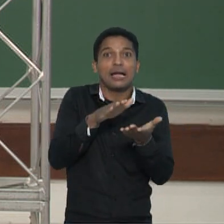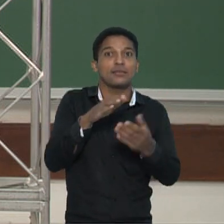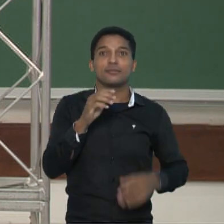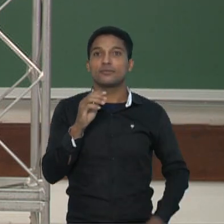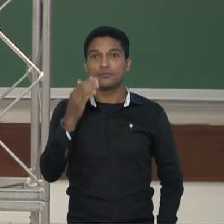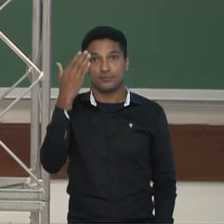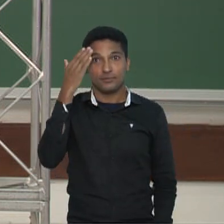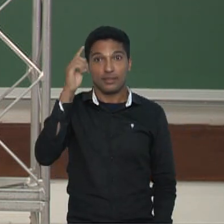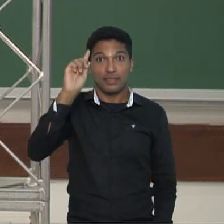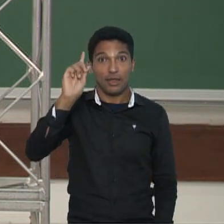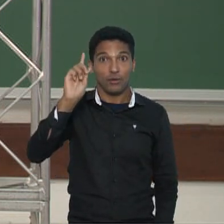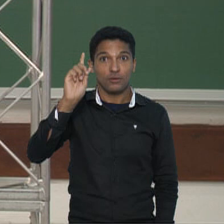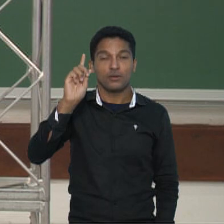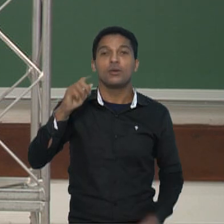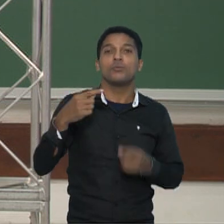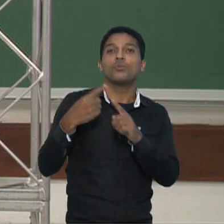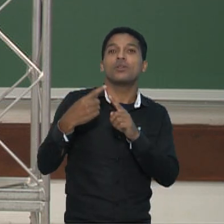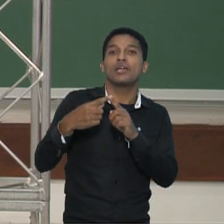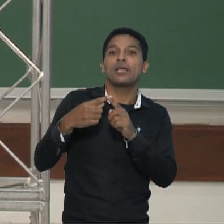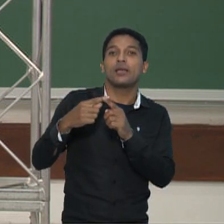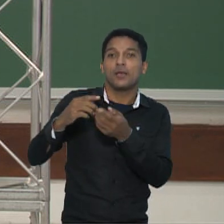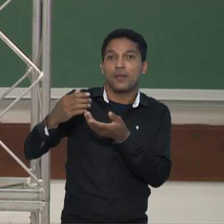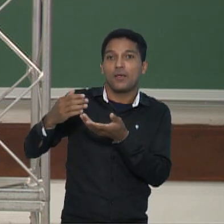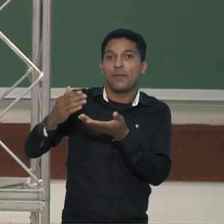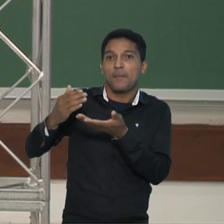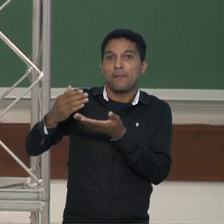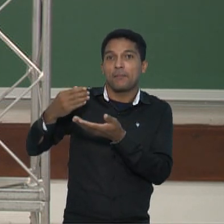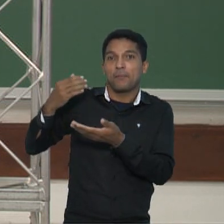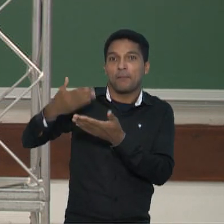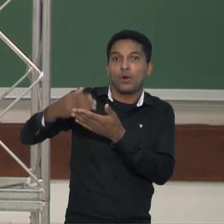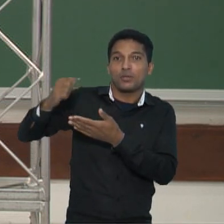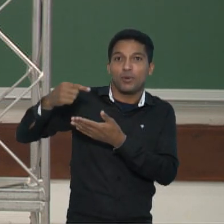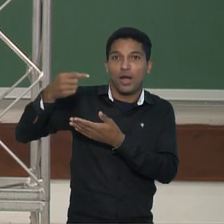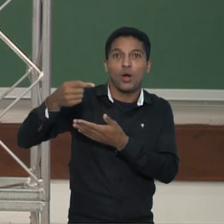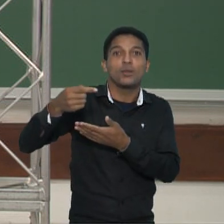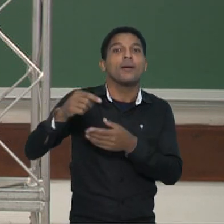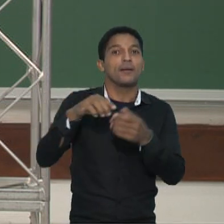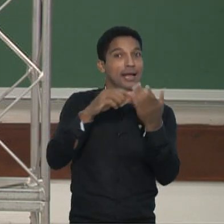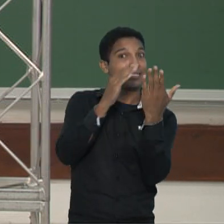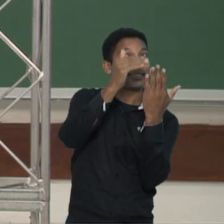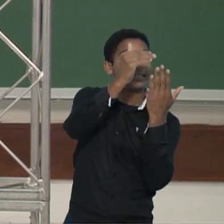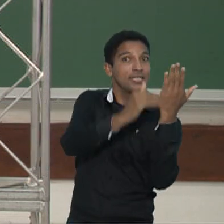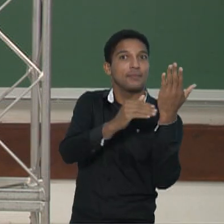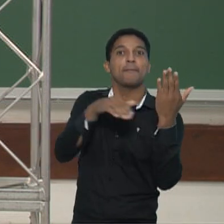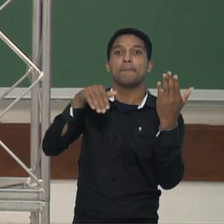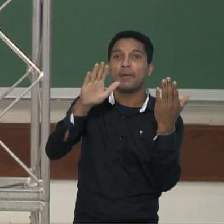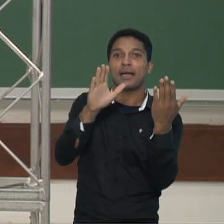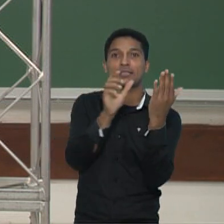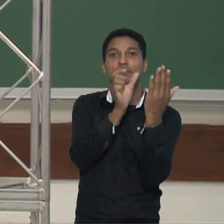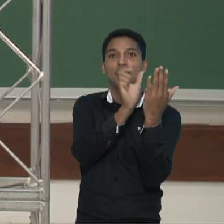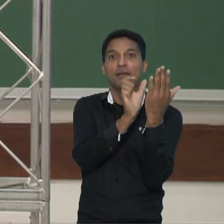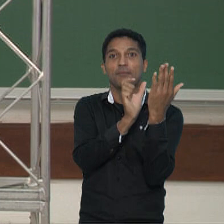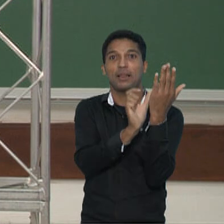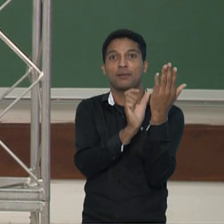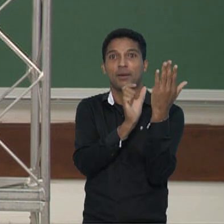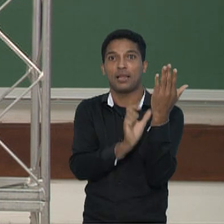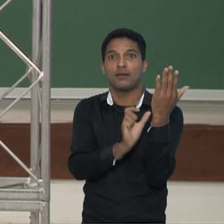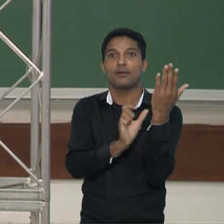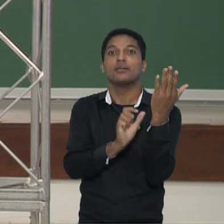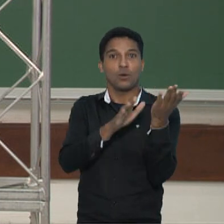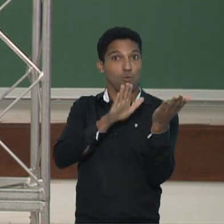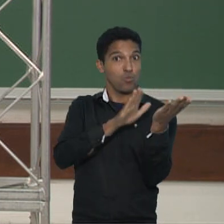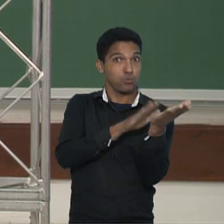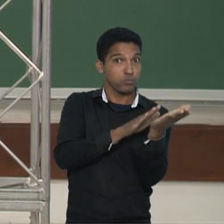aulas nós vamos sempre acrescentar uma ou outra palavrinha aí nesse nosso banco de palavras do plural,